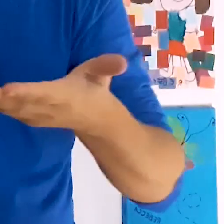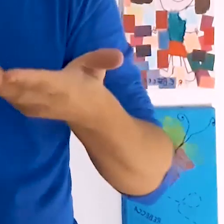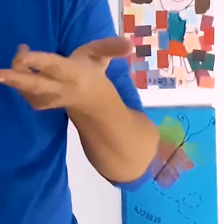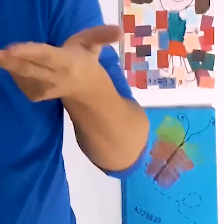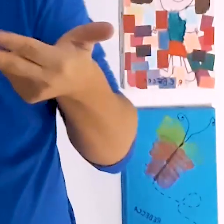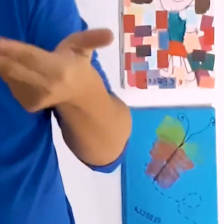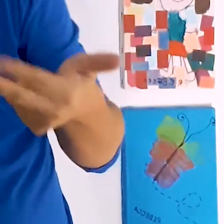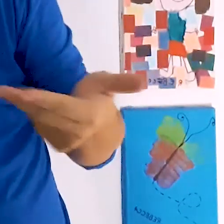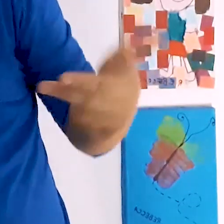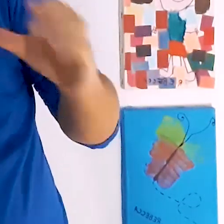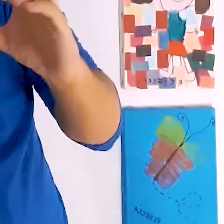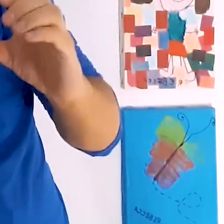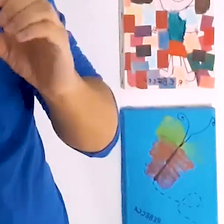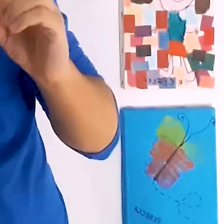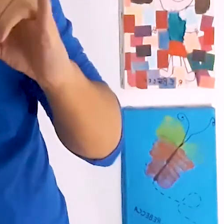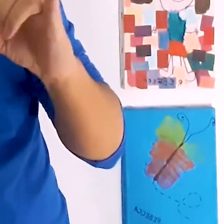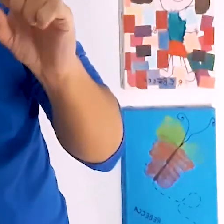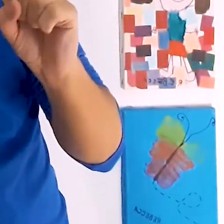objetos,